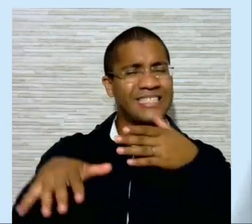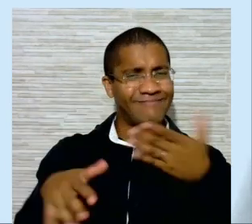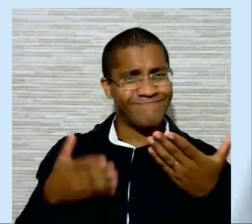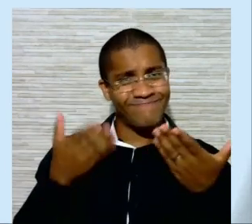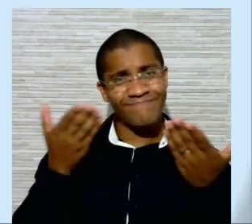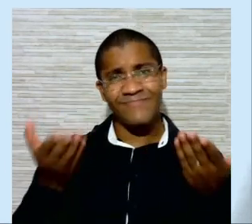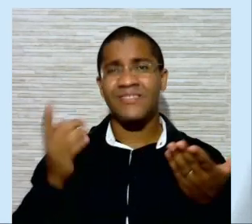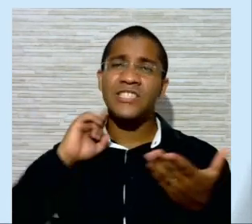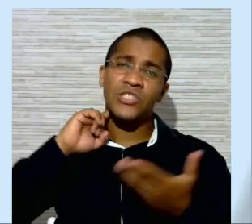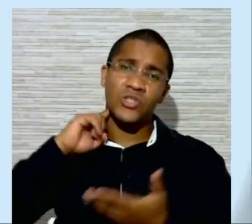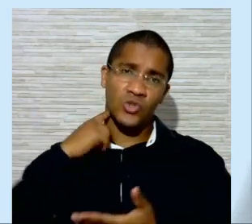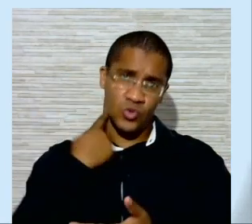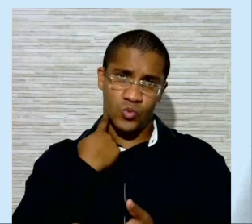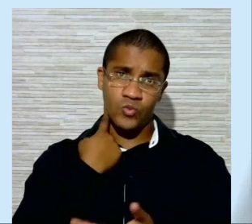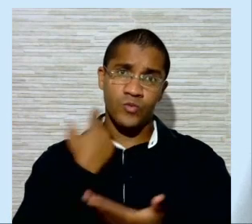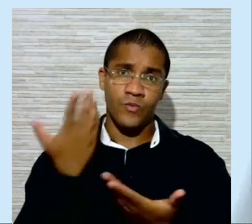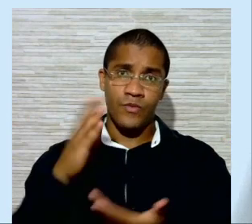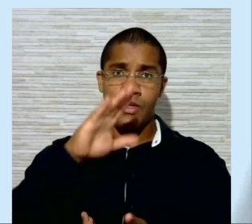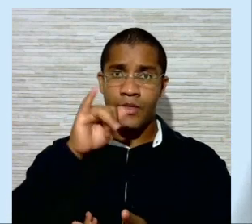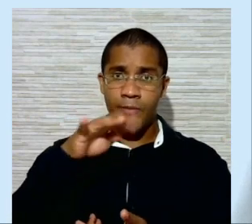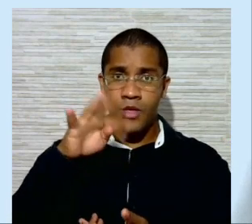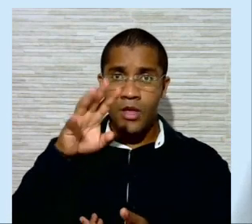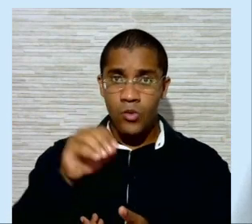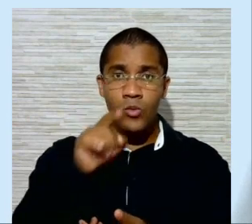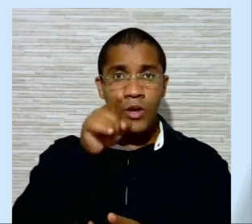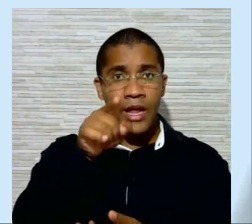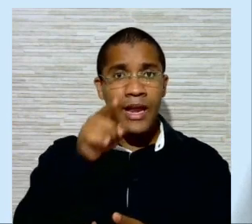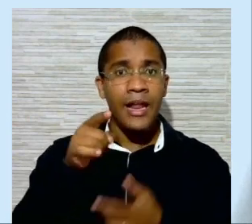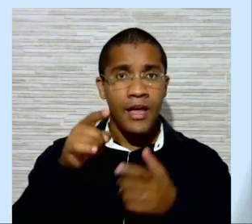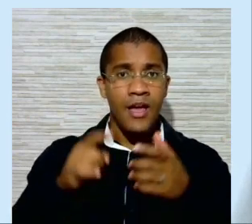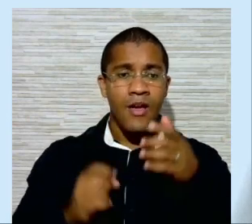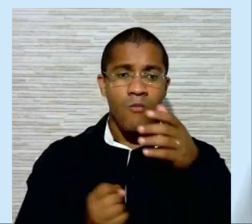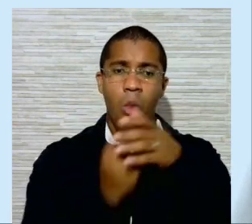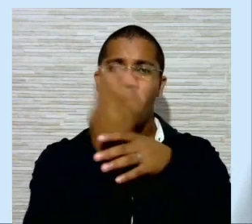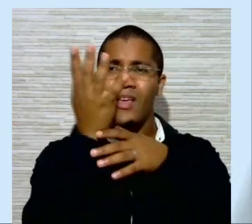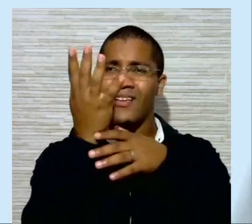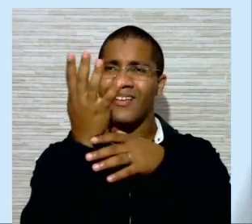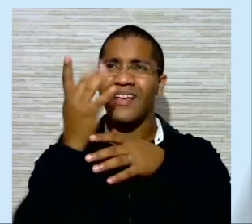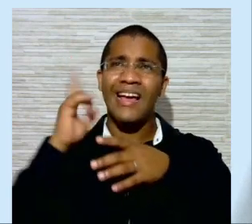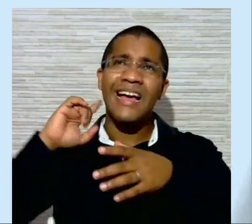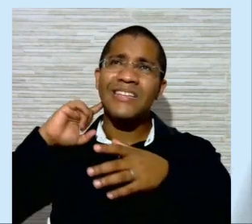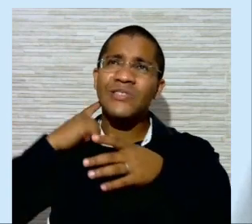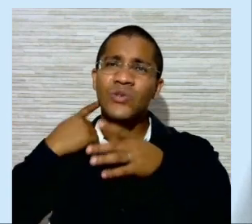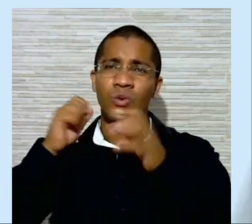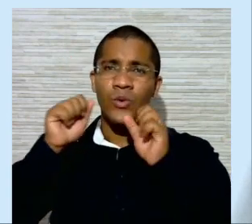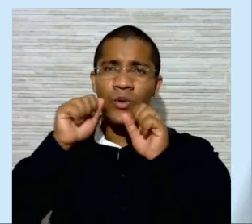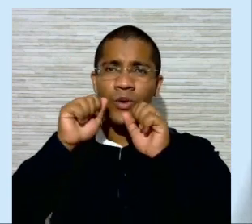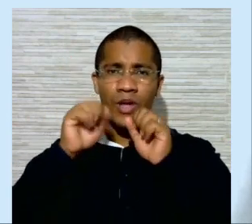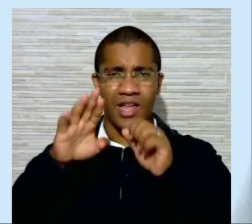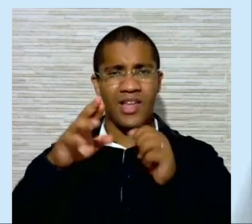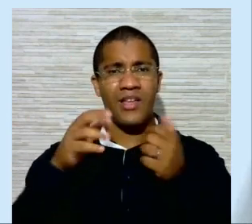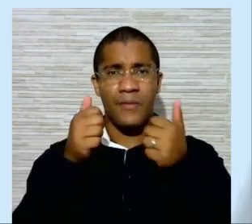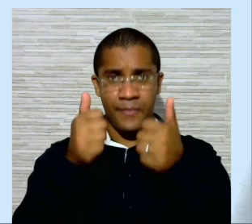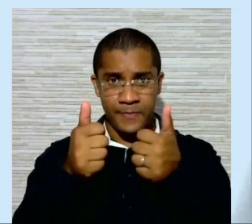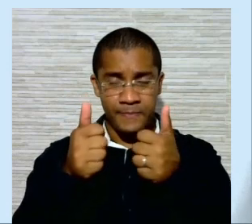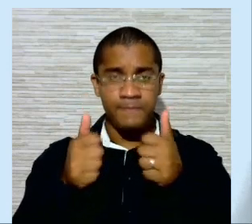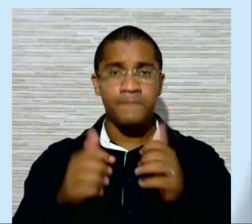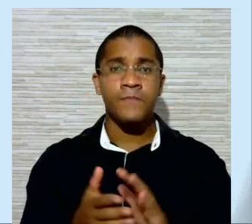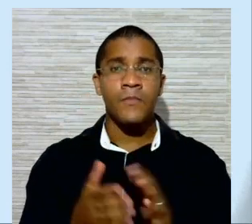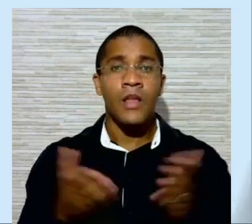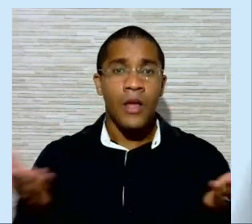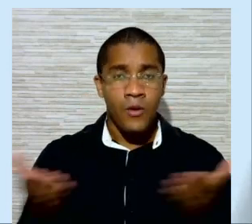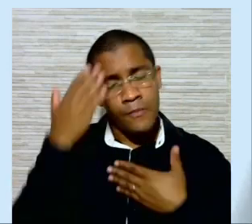no cimento faz com que essa indústria ela lance muita poluição em nossa atmosfera. Ok, sexto